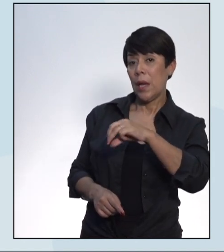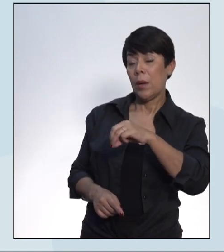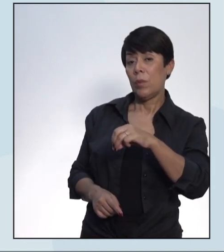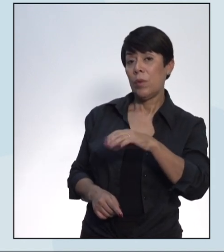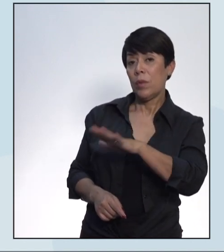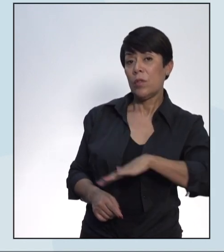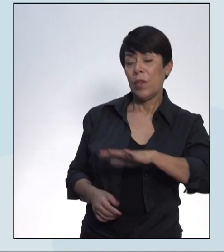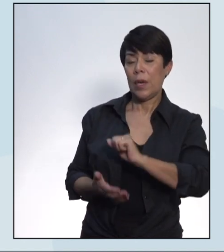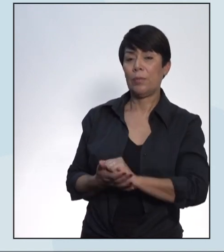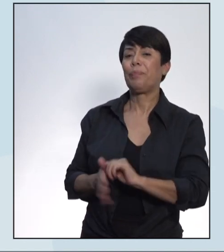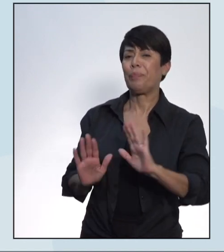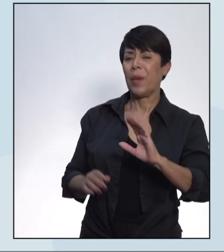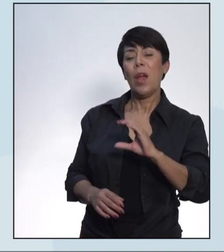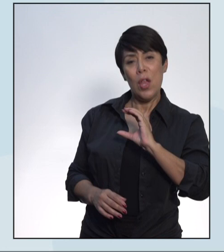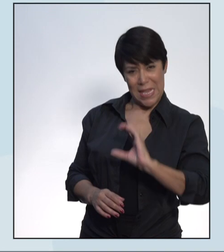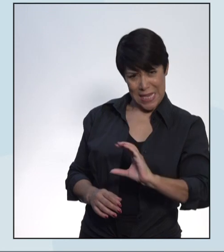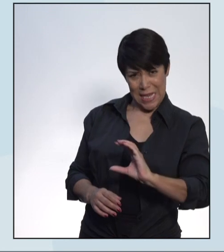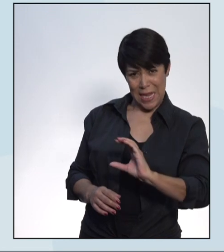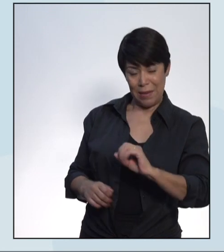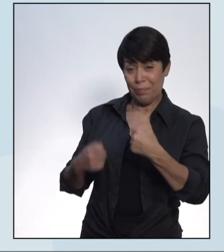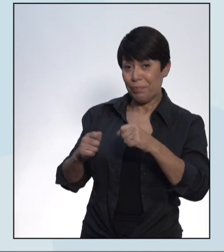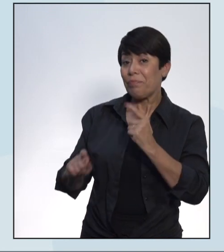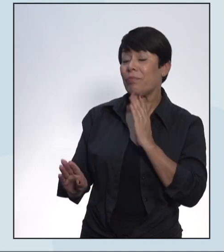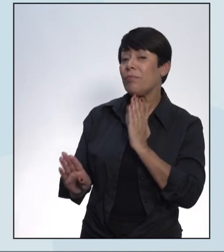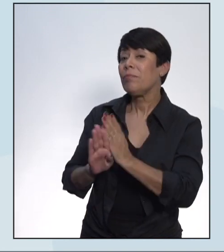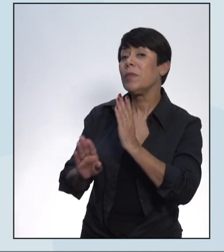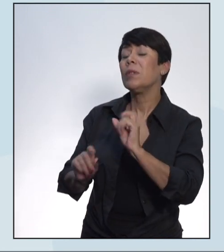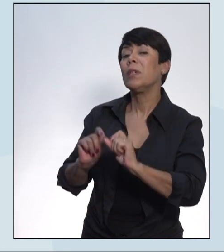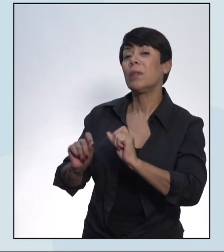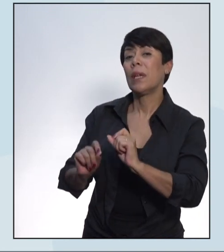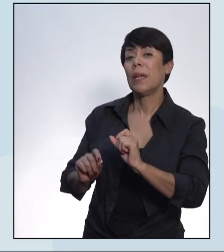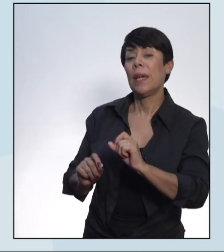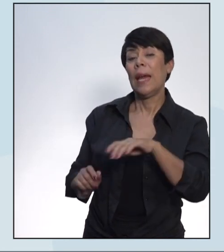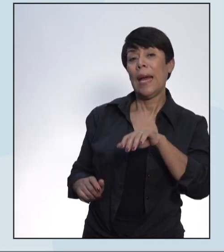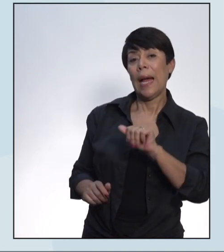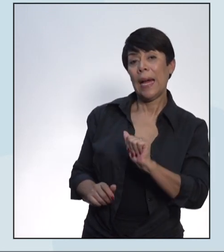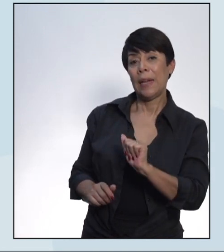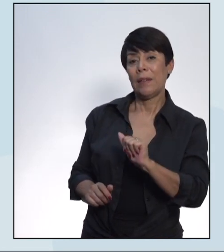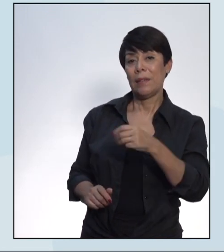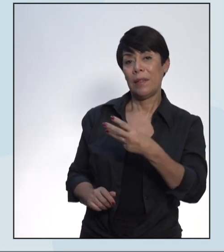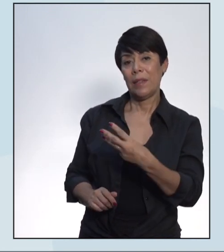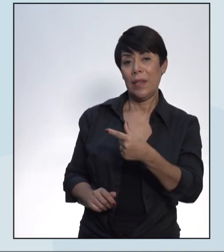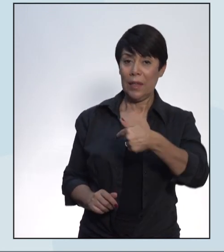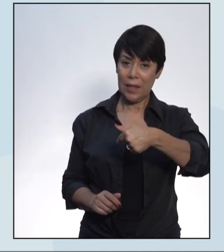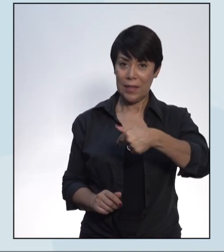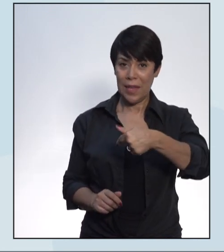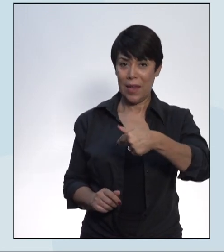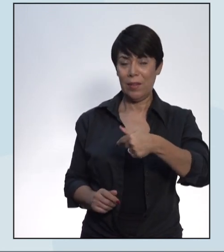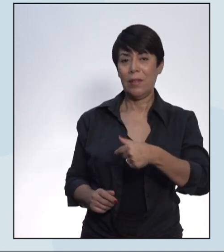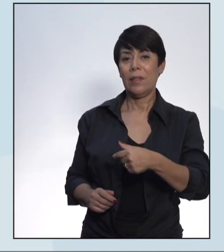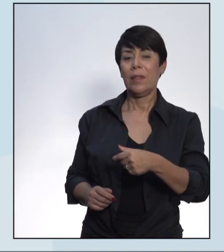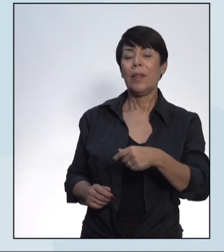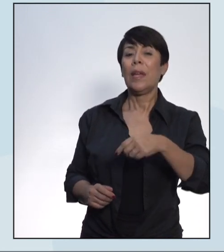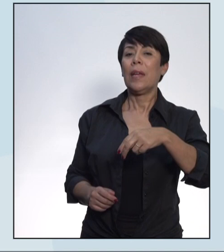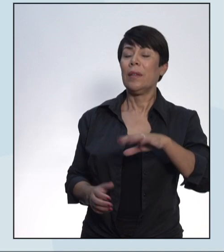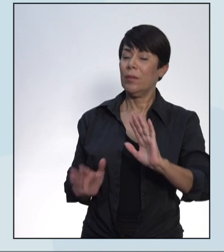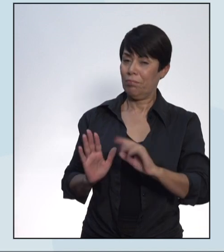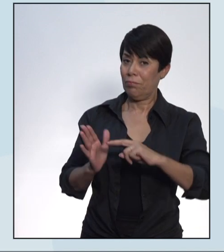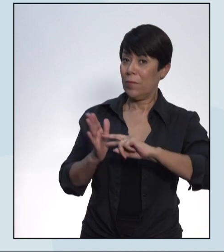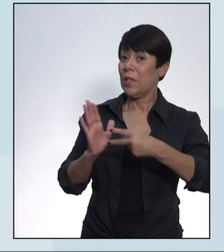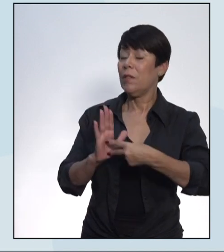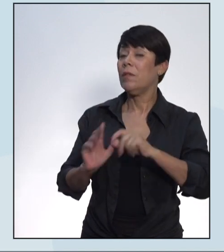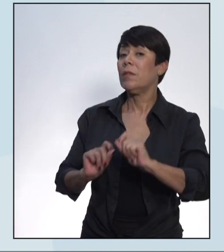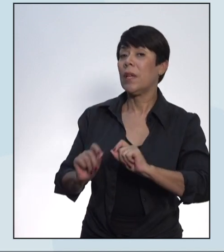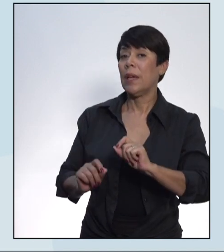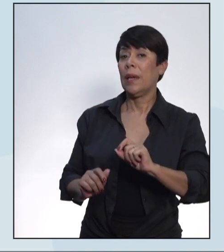questão C, eu queria encontrar o A37, ou seja, na posição do N, eu vou